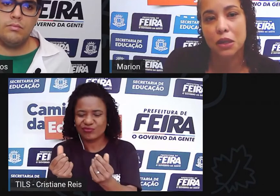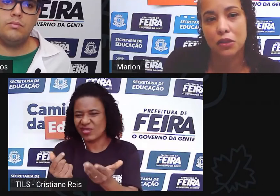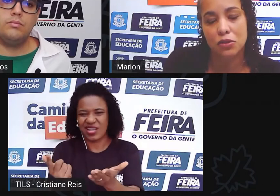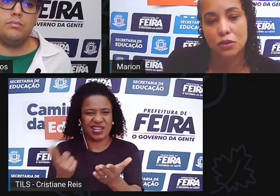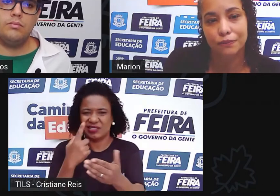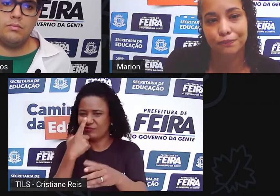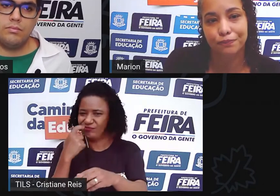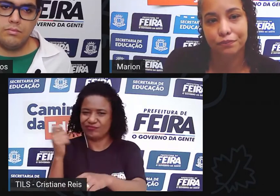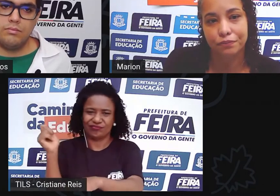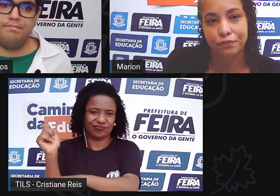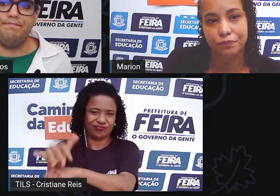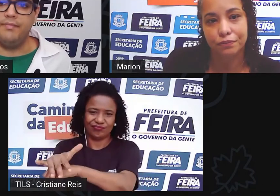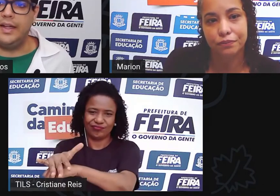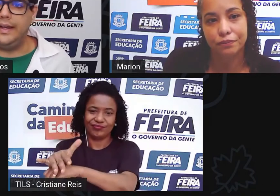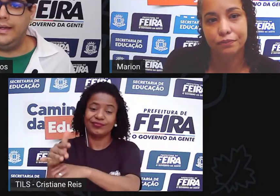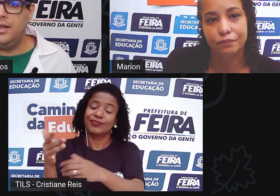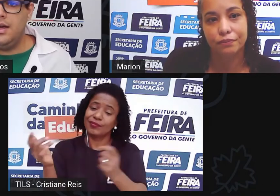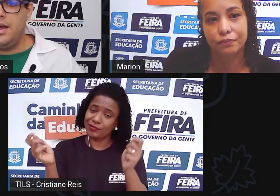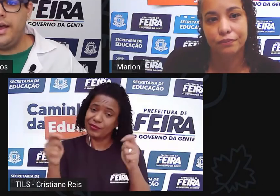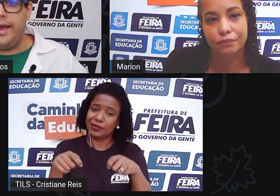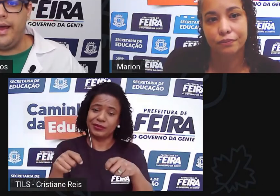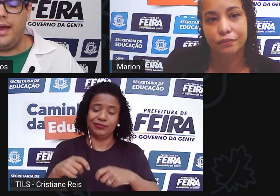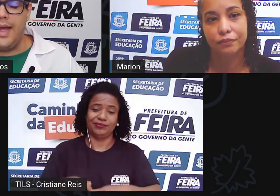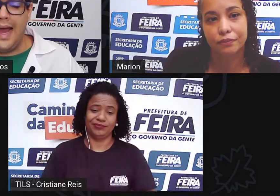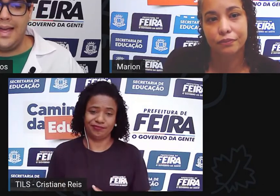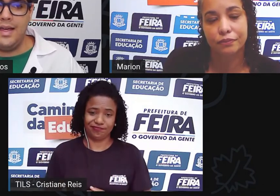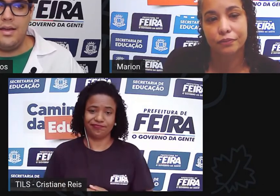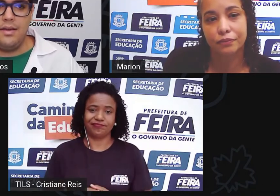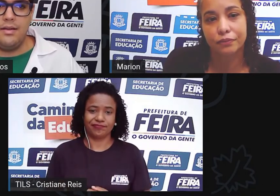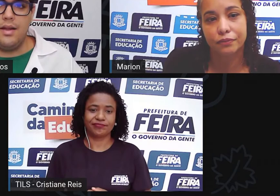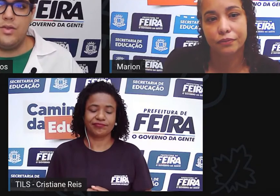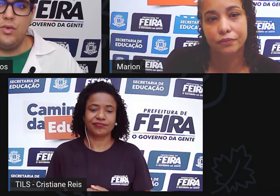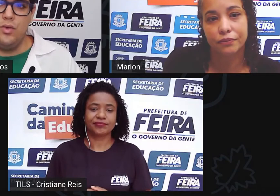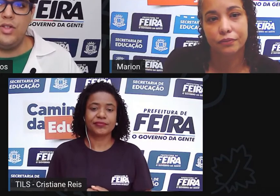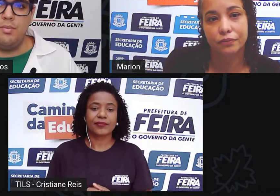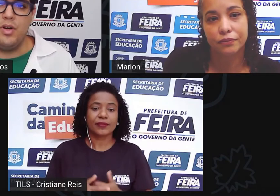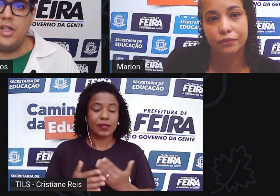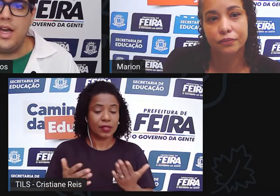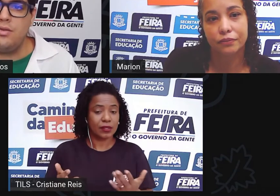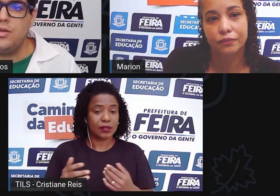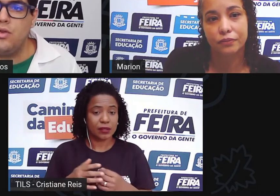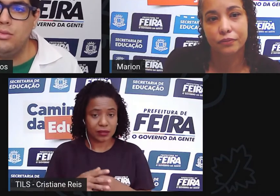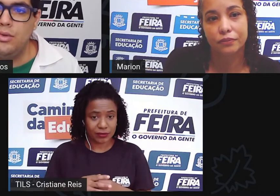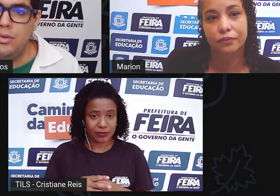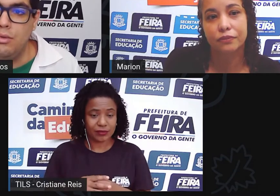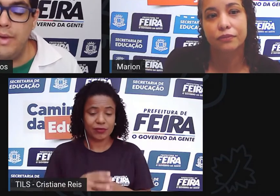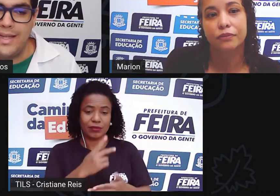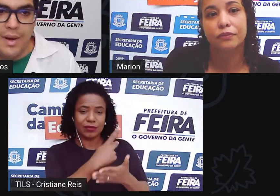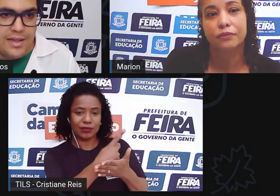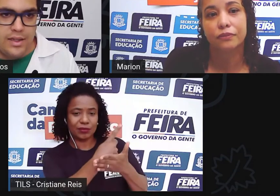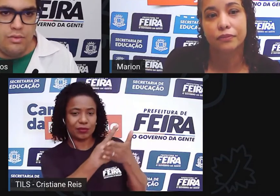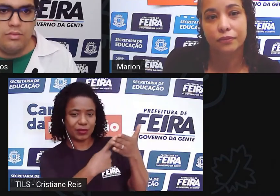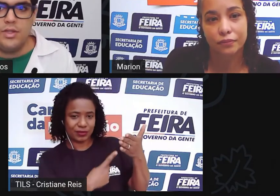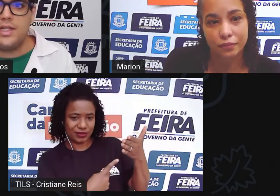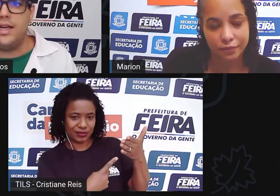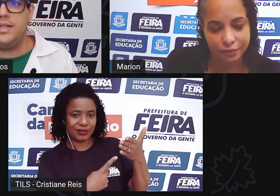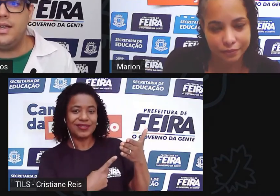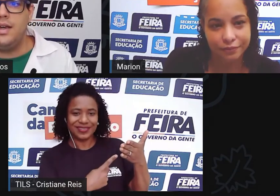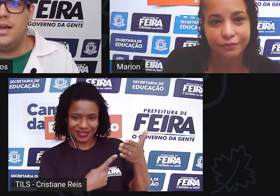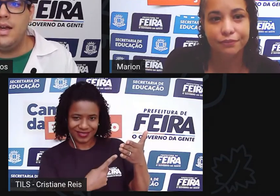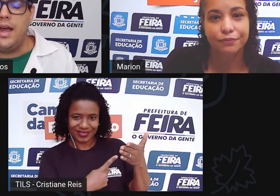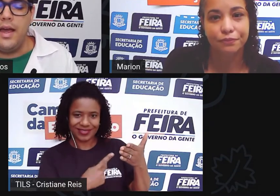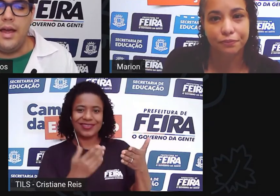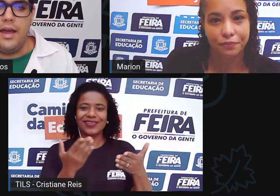também esses alimentos. E aí, surgem projetos como o Mesa Brasil, do